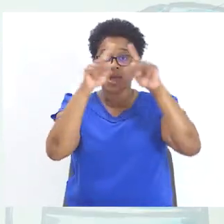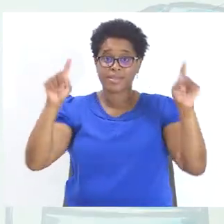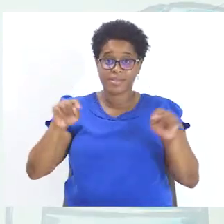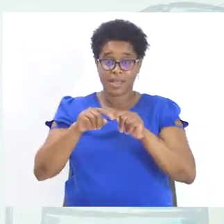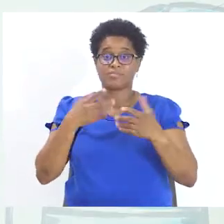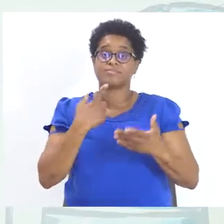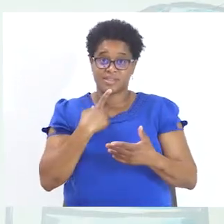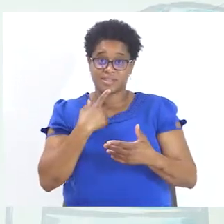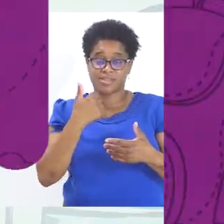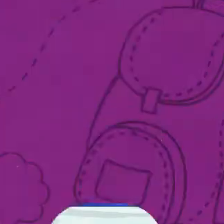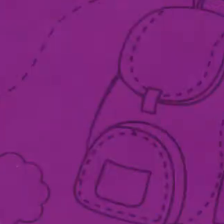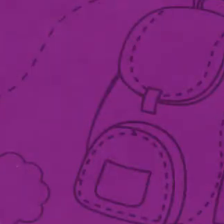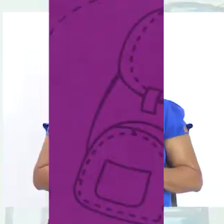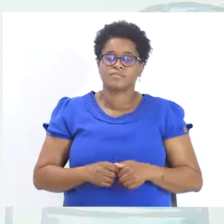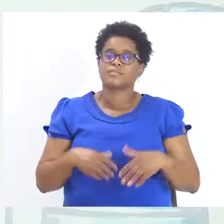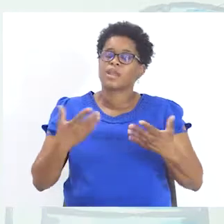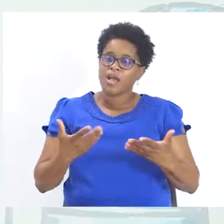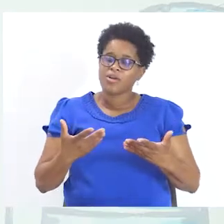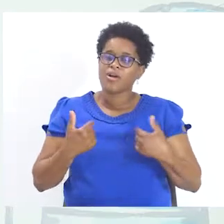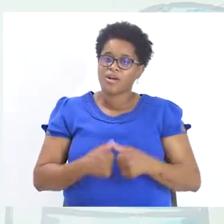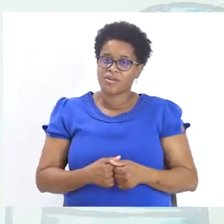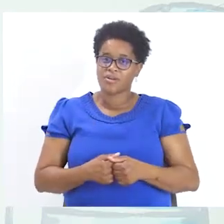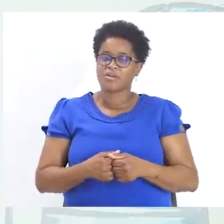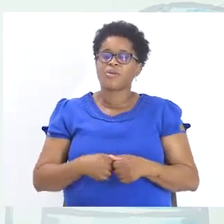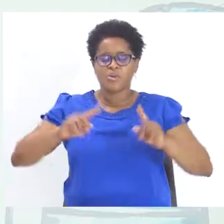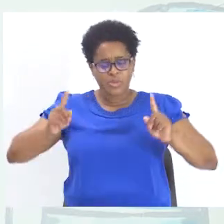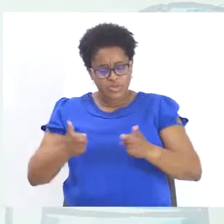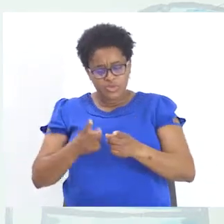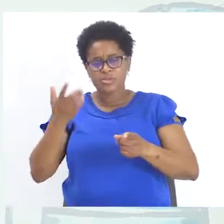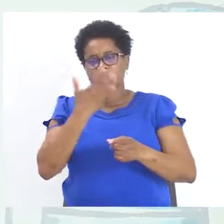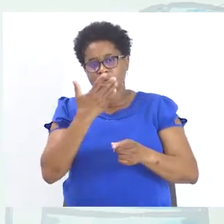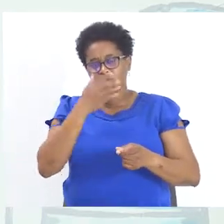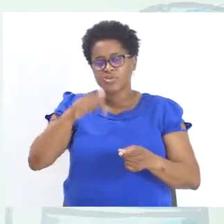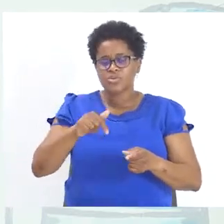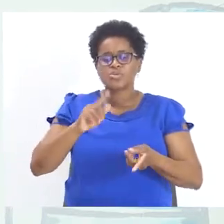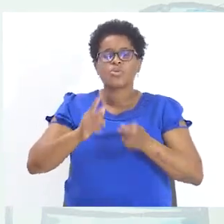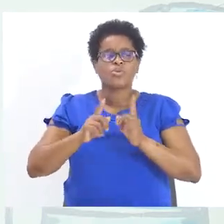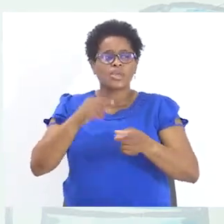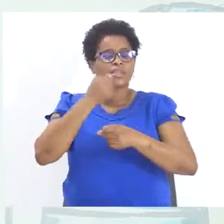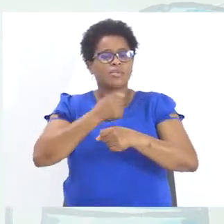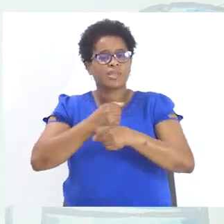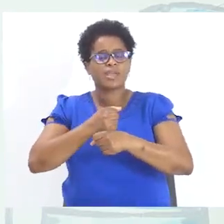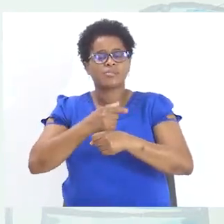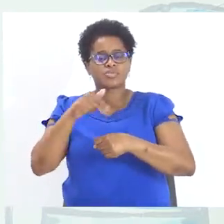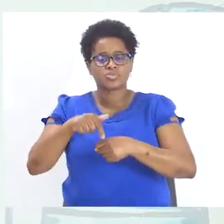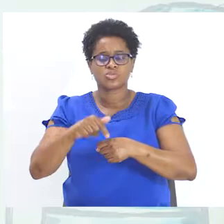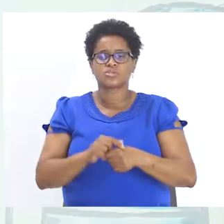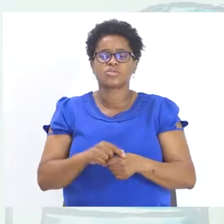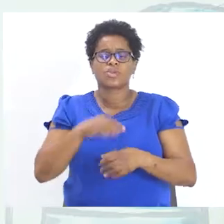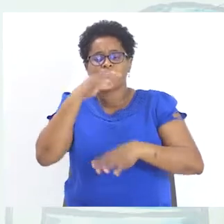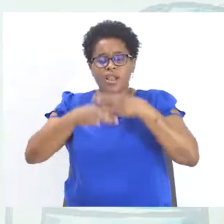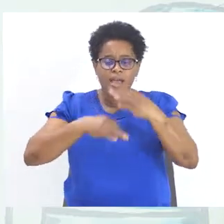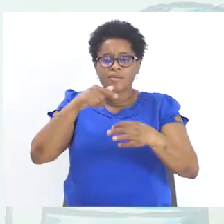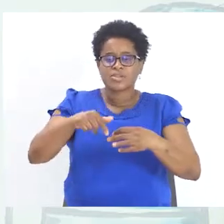Ok? Muito bem. Vamos fazer síntese da nossa aula de hoje. O que é que nós fizemos na nossa aula? O que é que